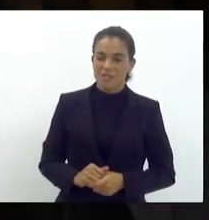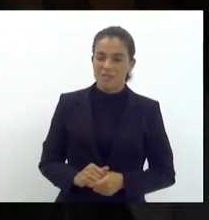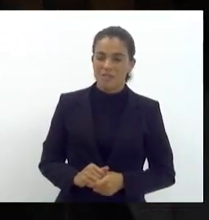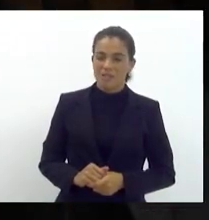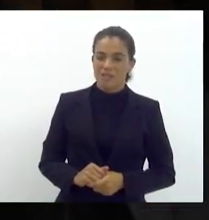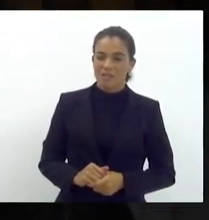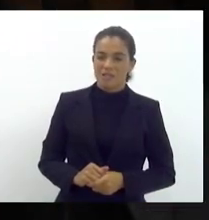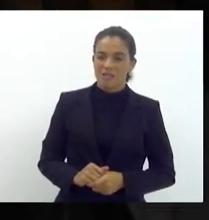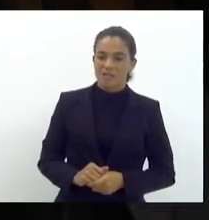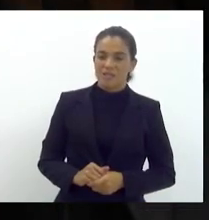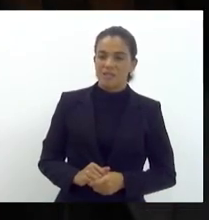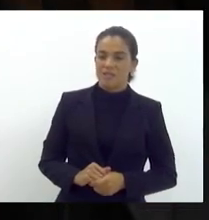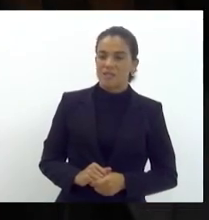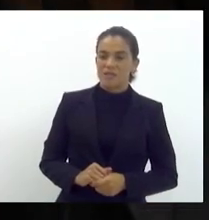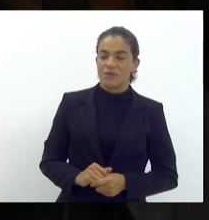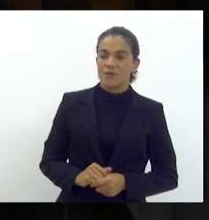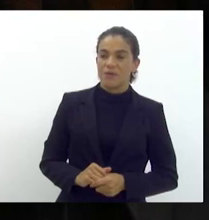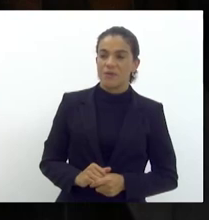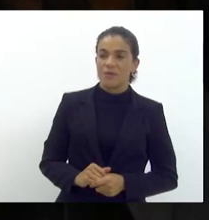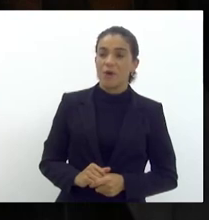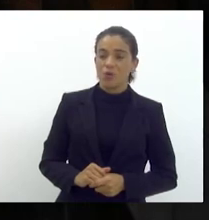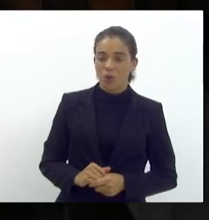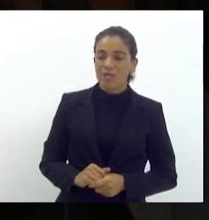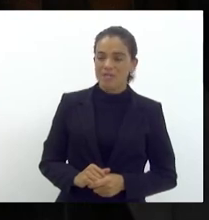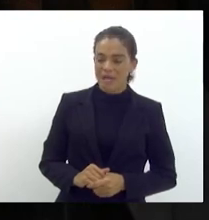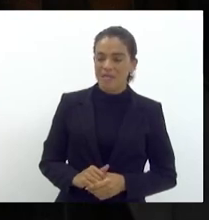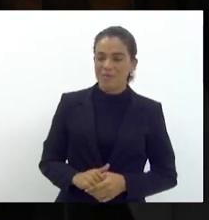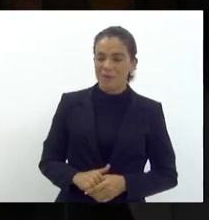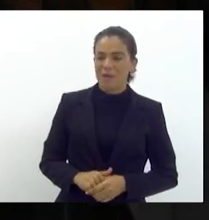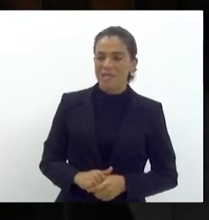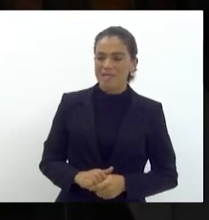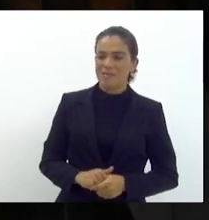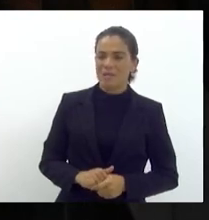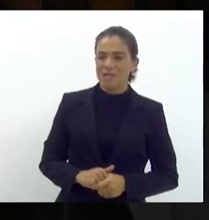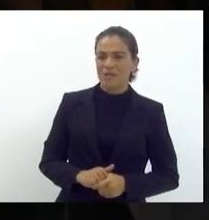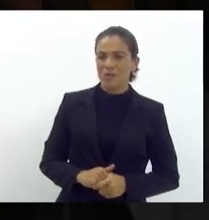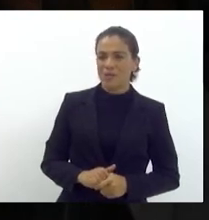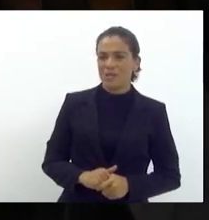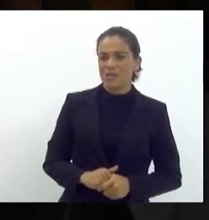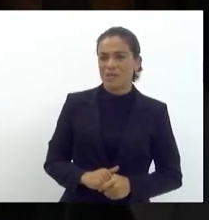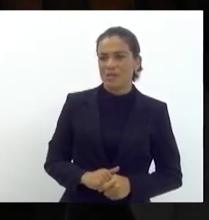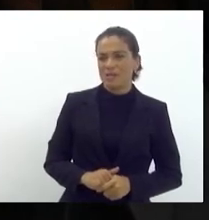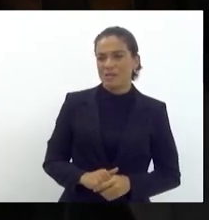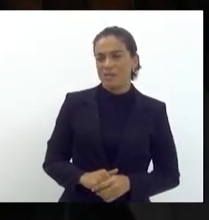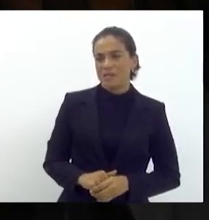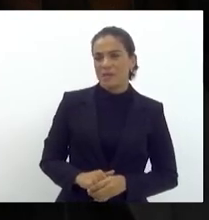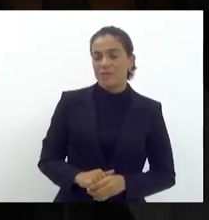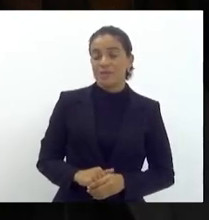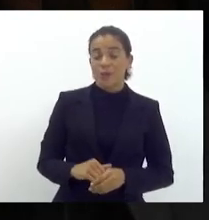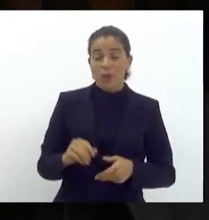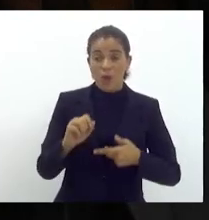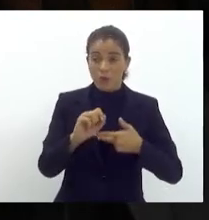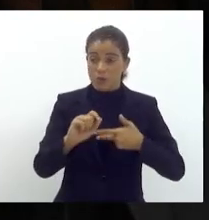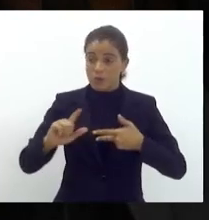senhor presidente senhoras e senhores Deputados vamos lá pela ordem destaquei